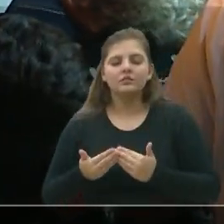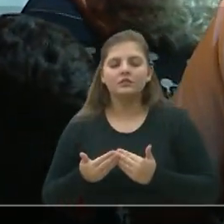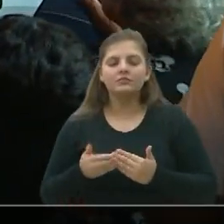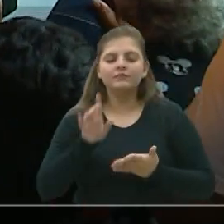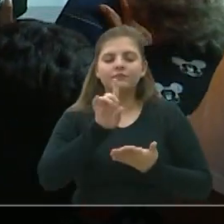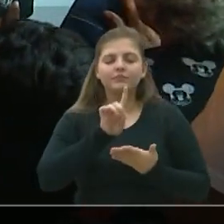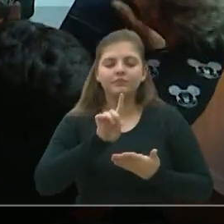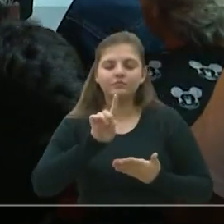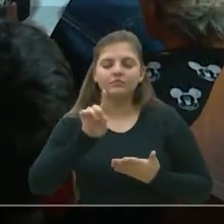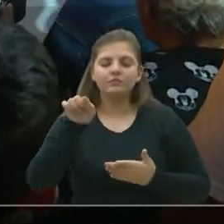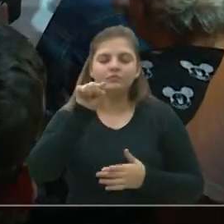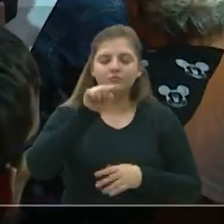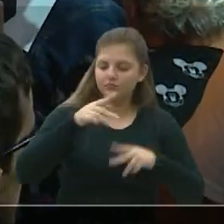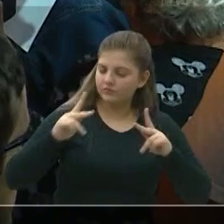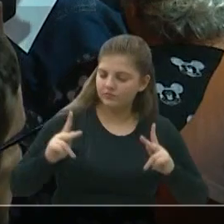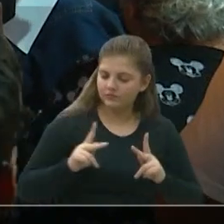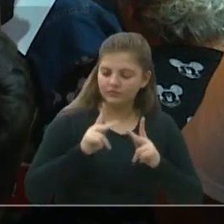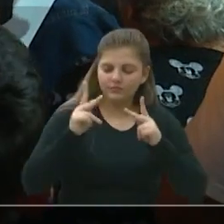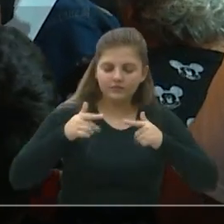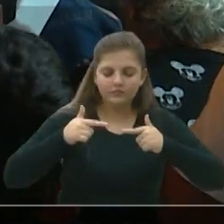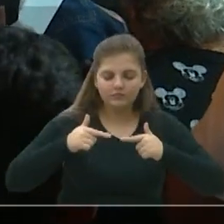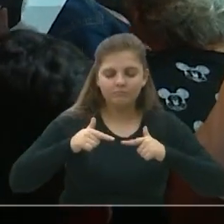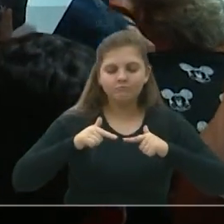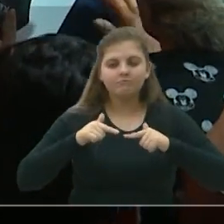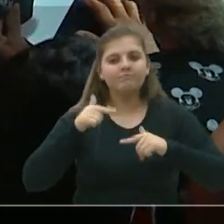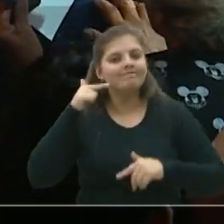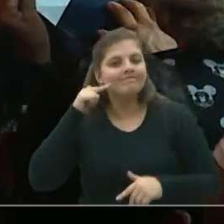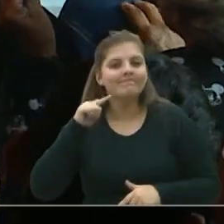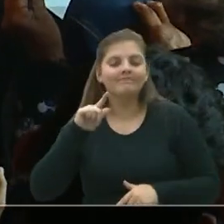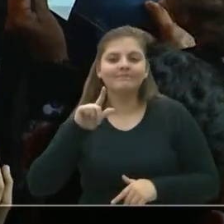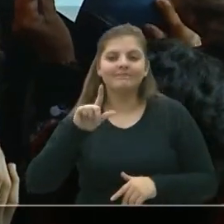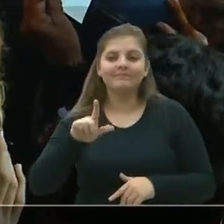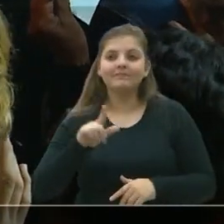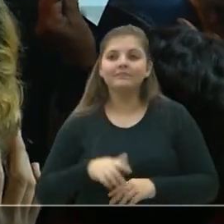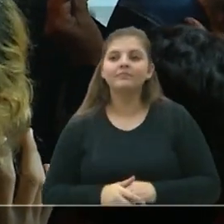Deus vai te fazer